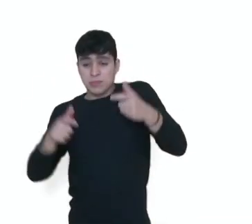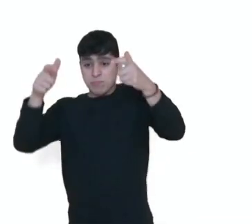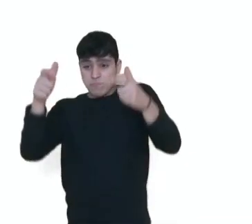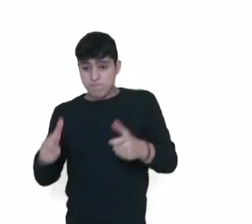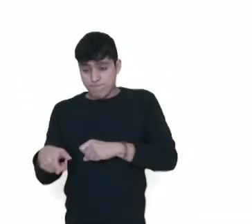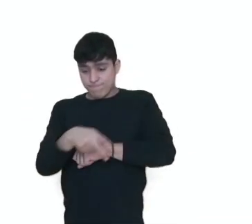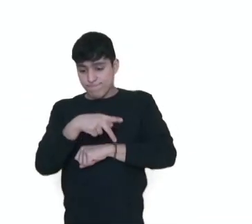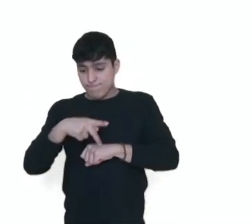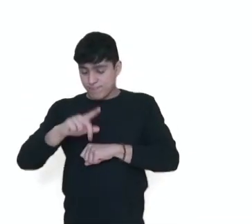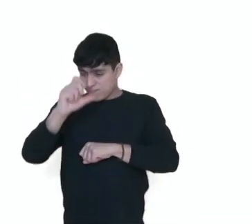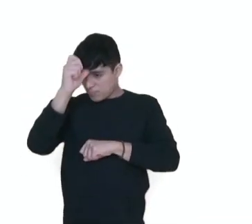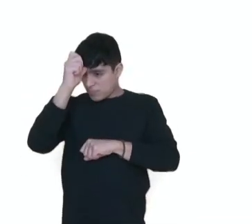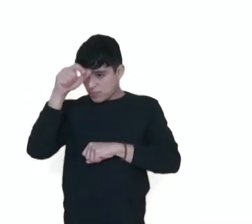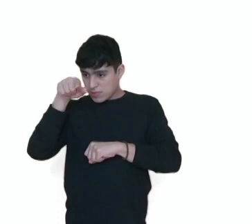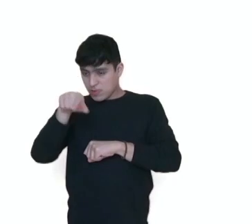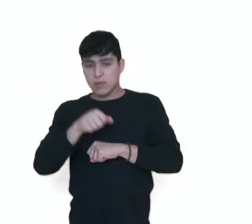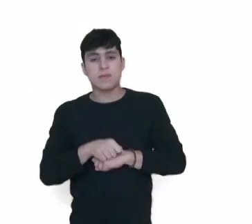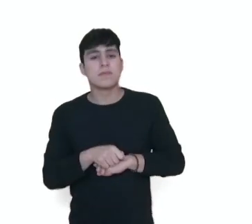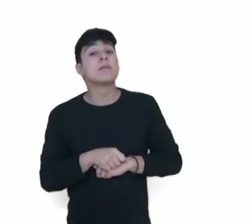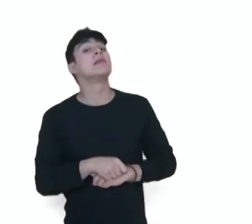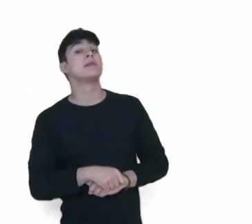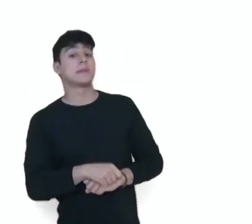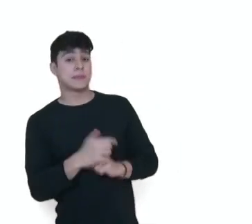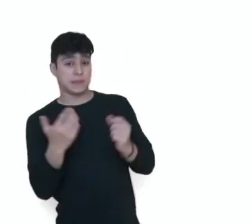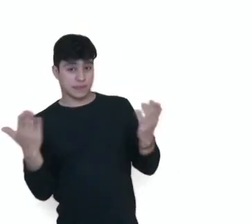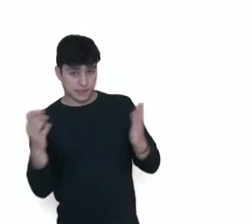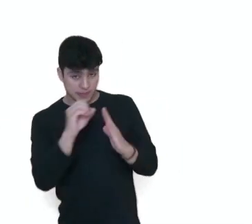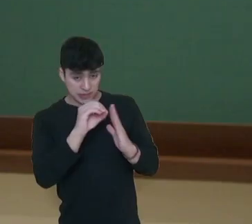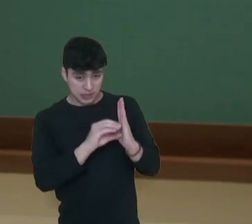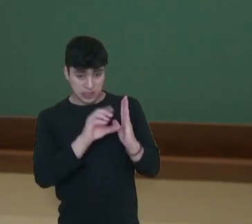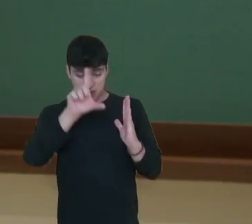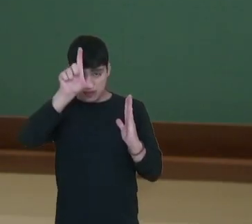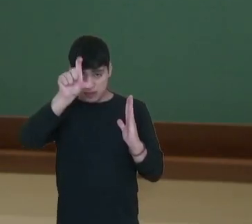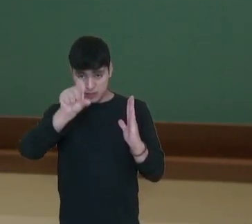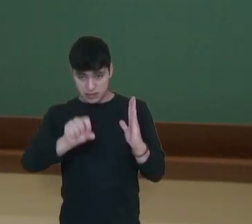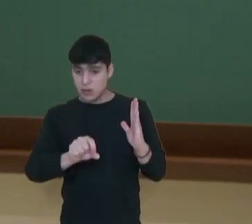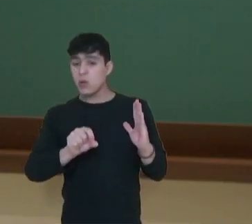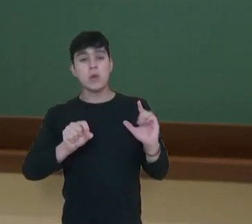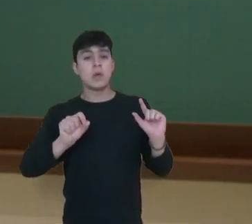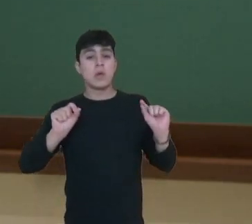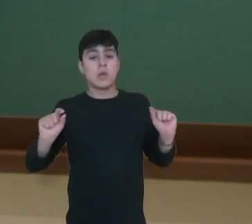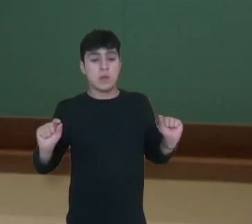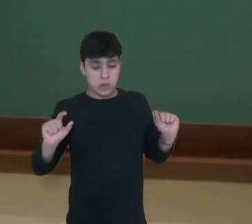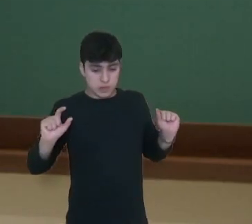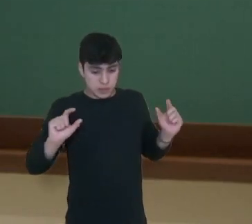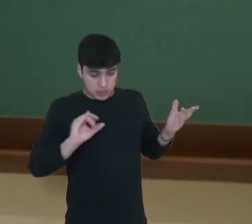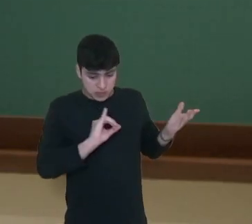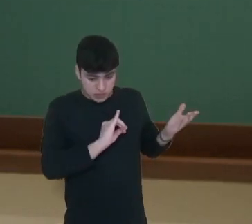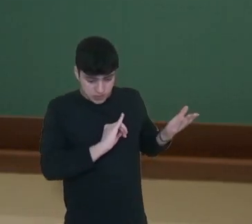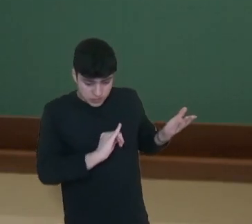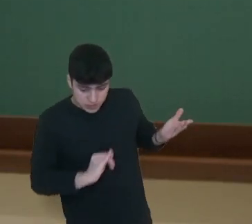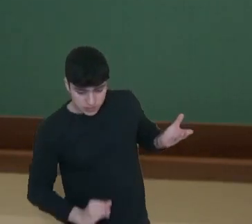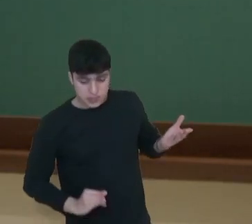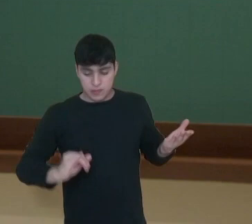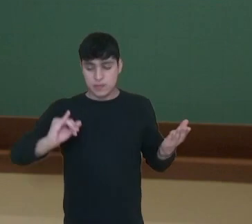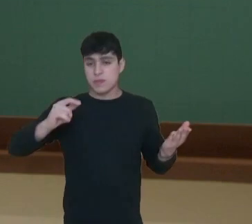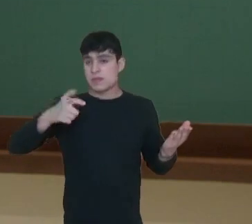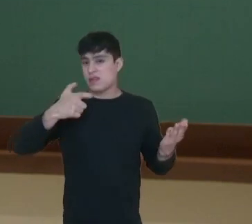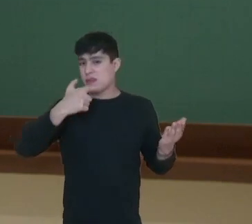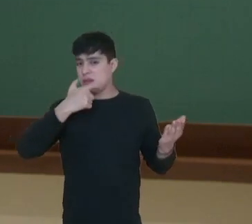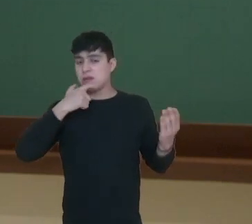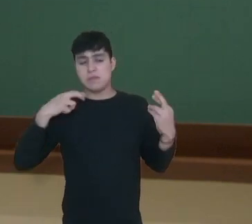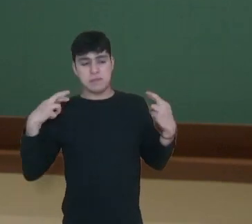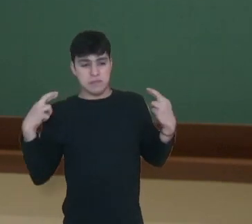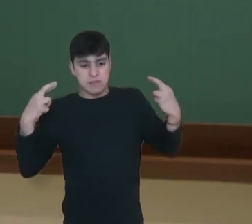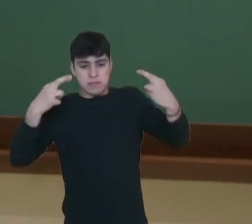você lembra qual foi o país que dominou a Índia ali no século XIX? A gente vai ver que é o Império Britânico. Na verdade, já no